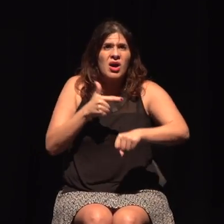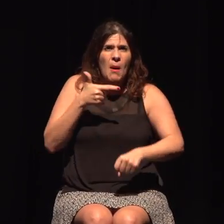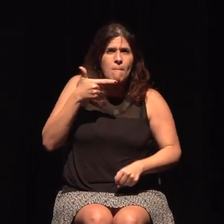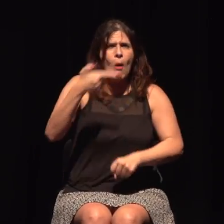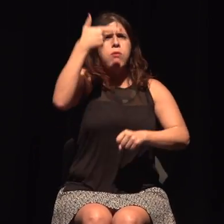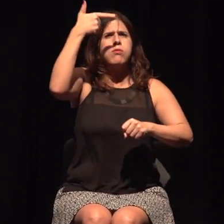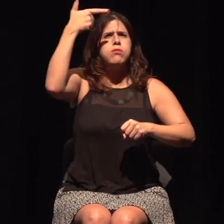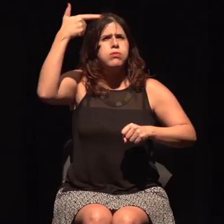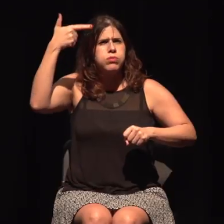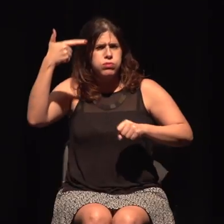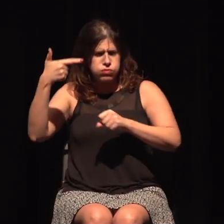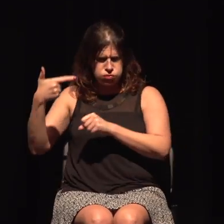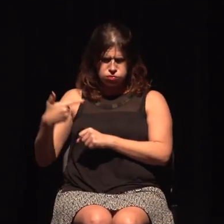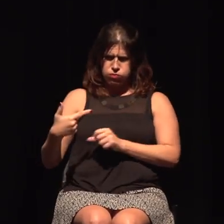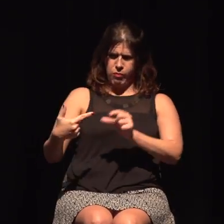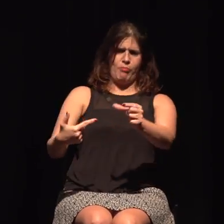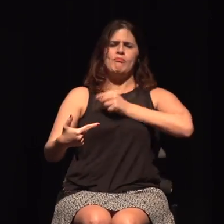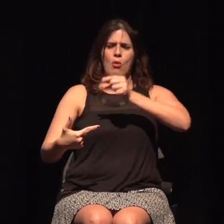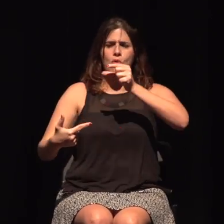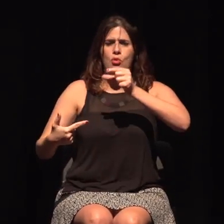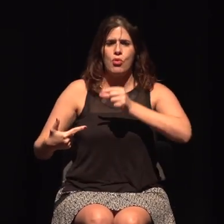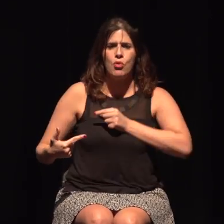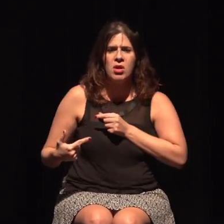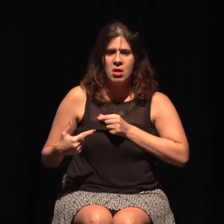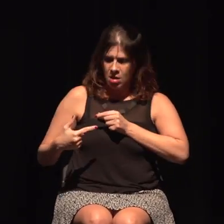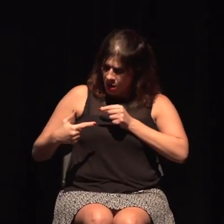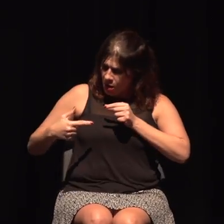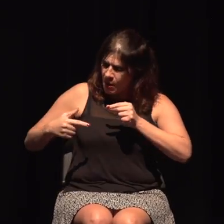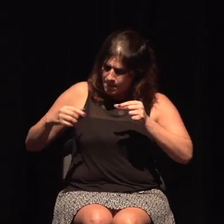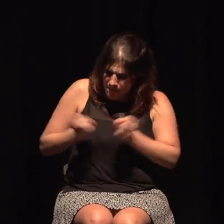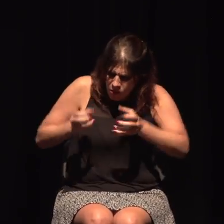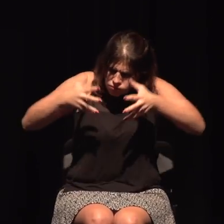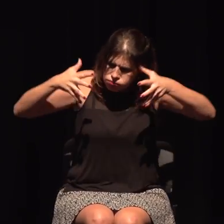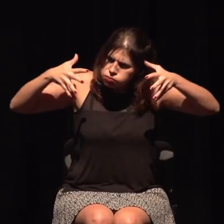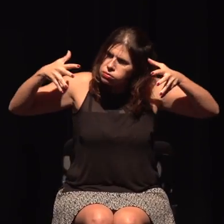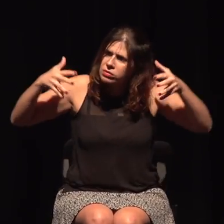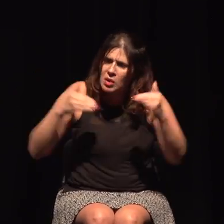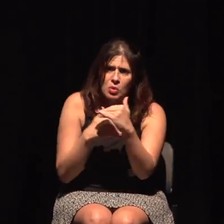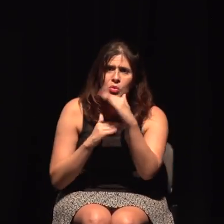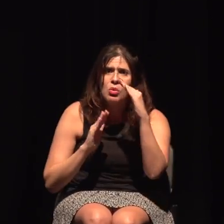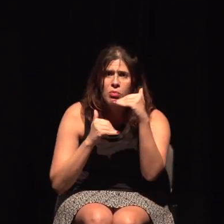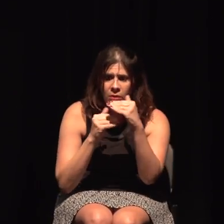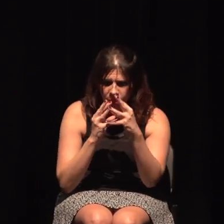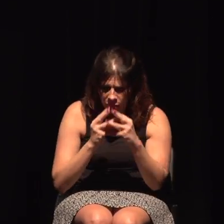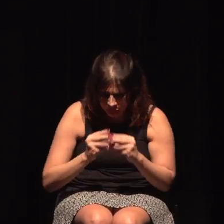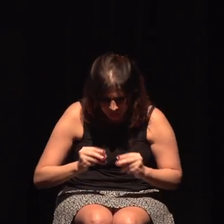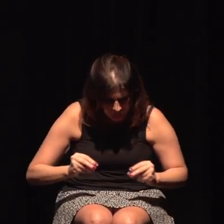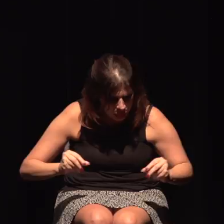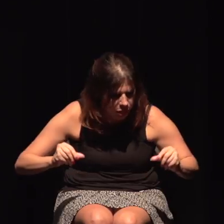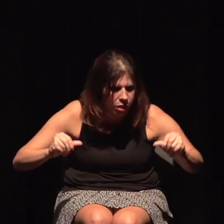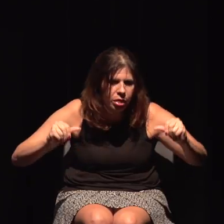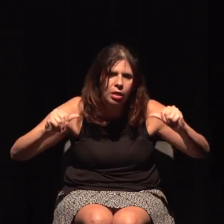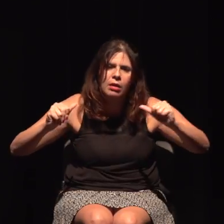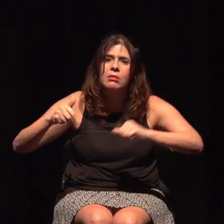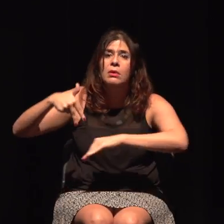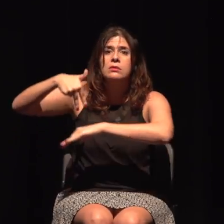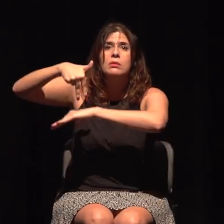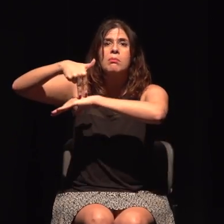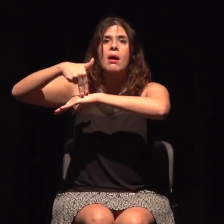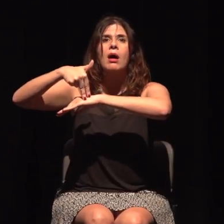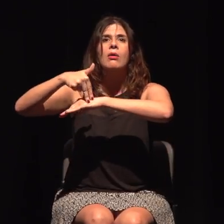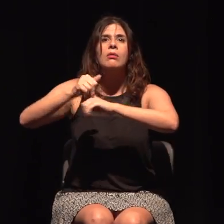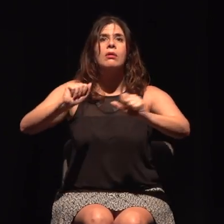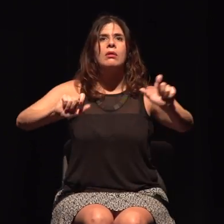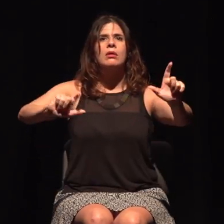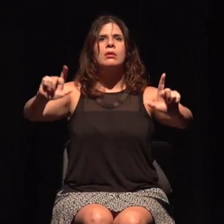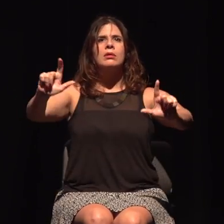rápidas no peito, quando a bala vara o cubo, quando o gás invade o cubo, quando as bombas explodem, explodem, reduzem o cubo a pó e ainda